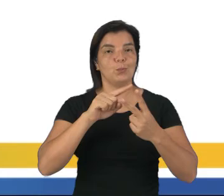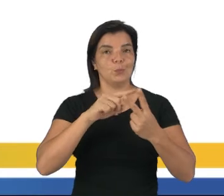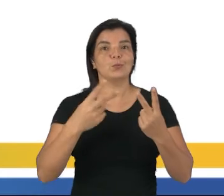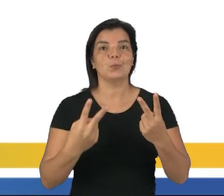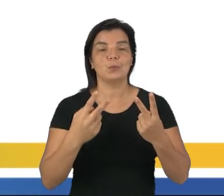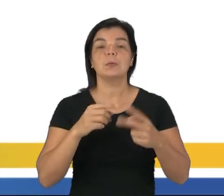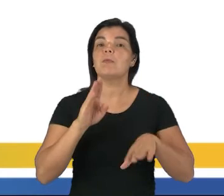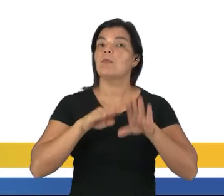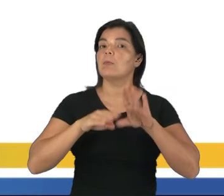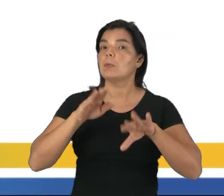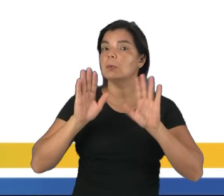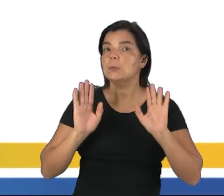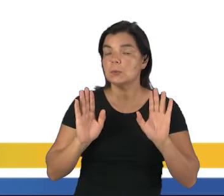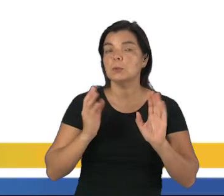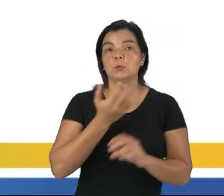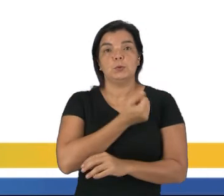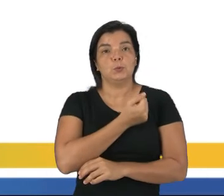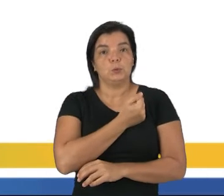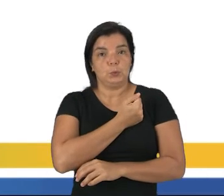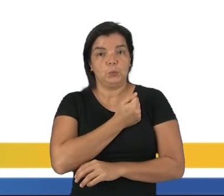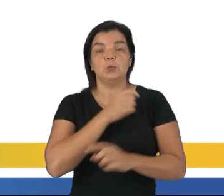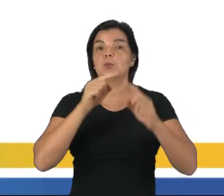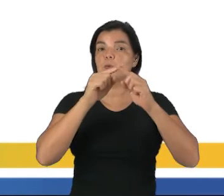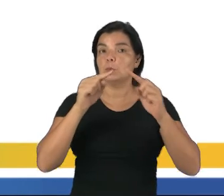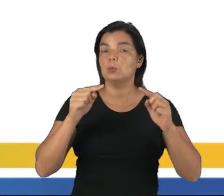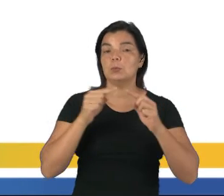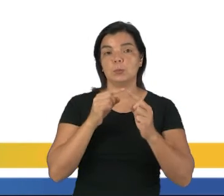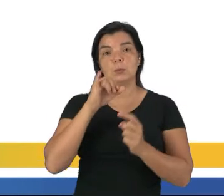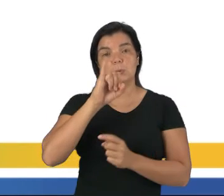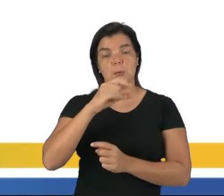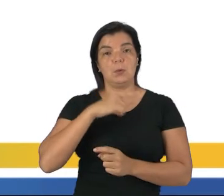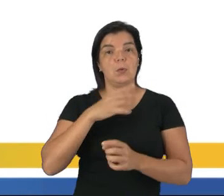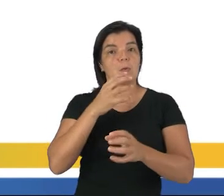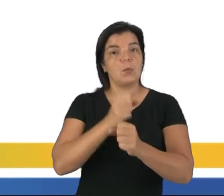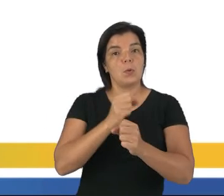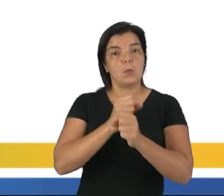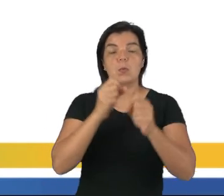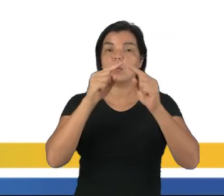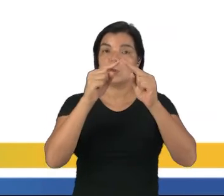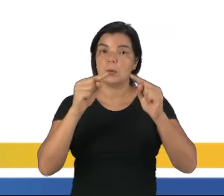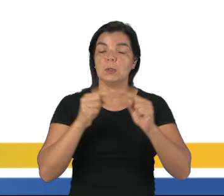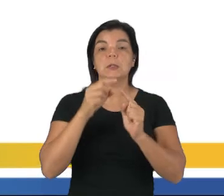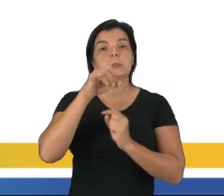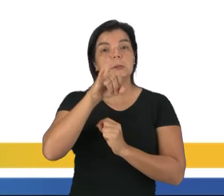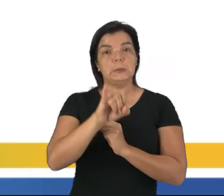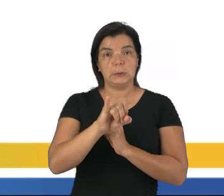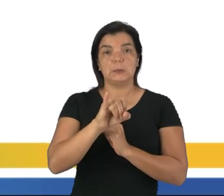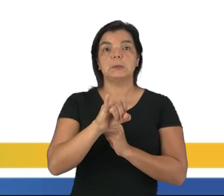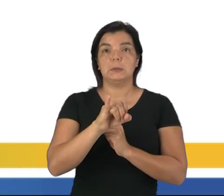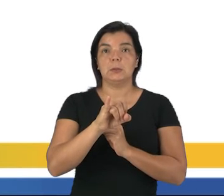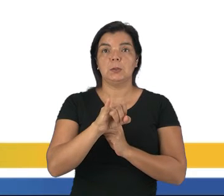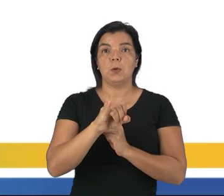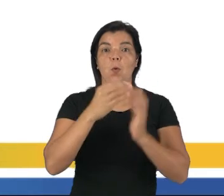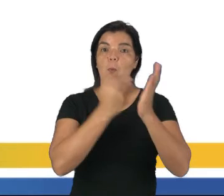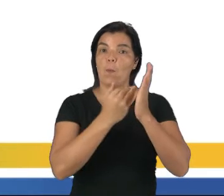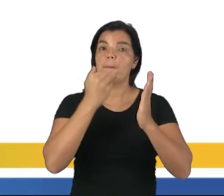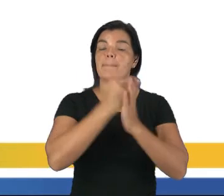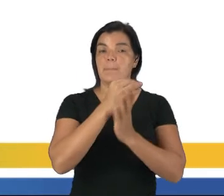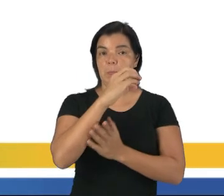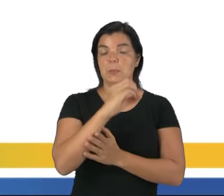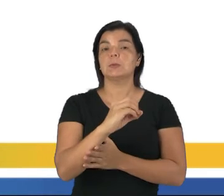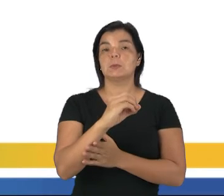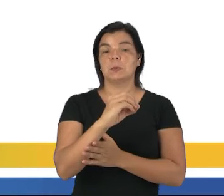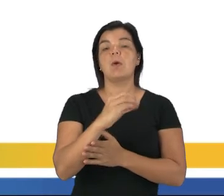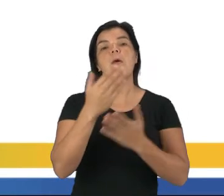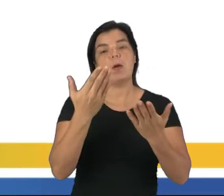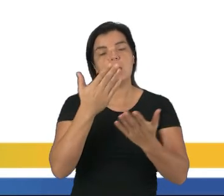pontos. Vai depender do valor do delta. Então, quando eu estiver lá calculando o delta, Se esse delta for maior do que